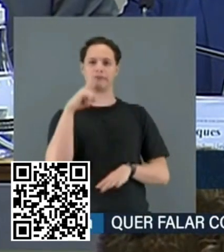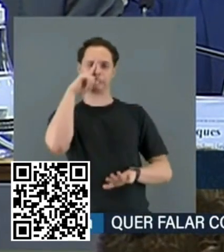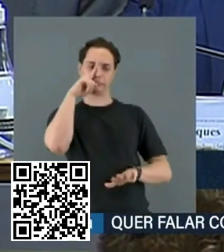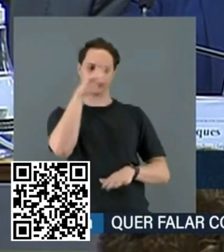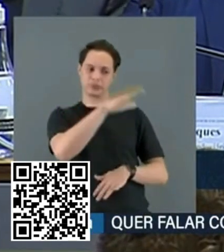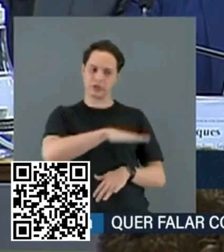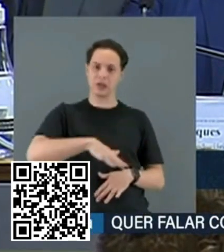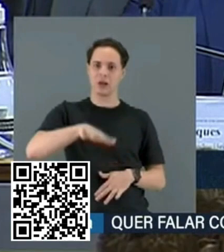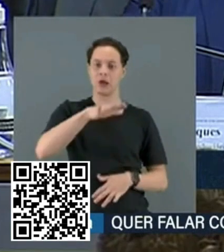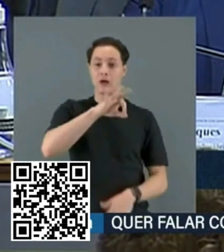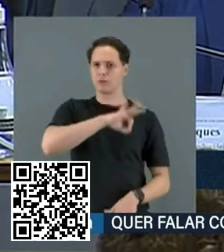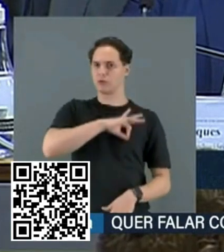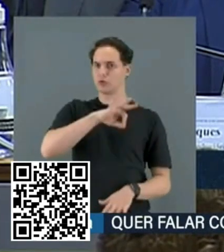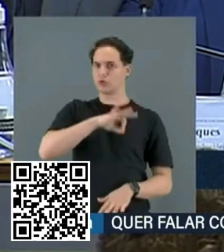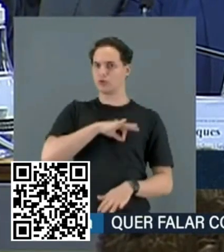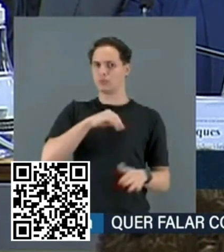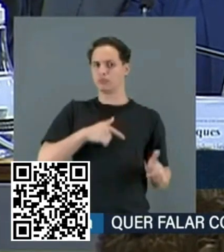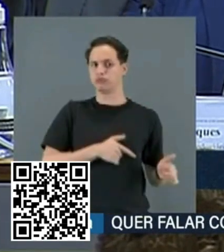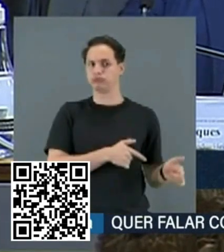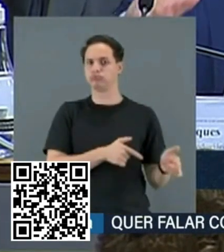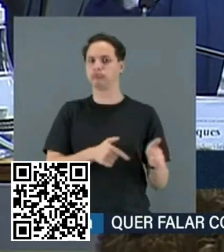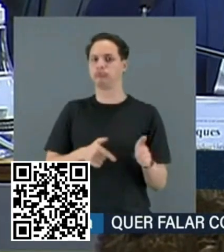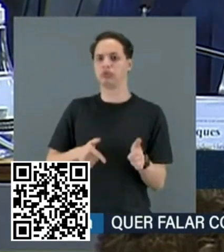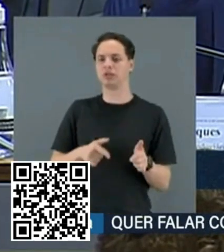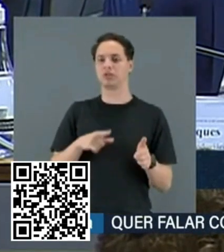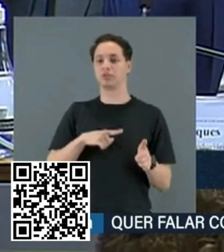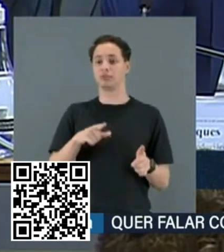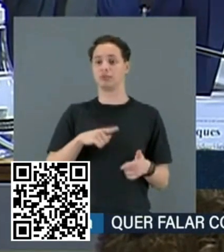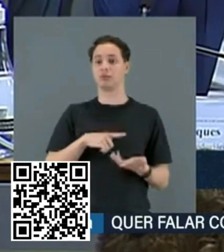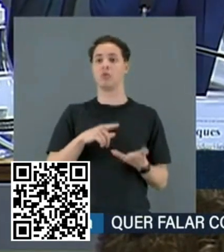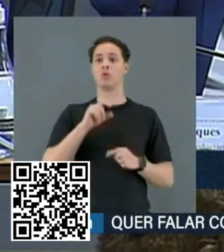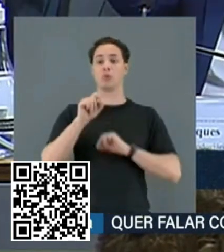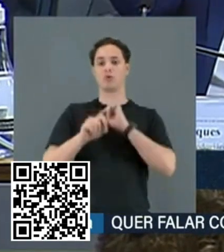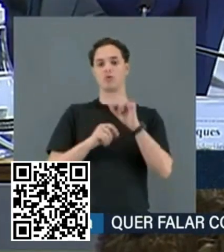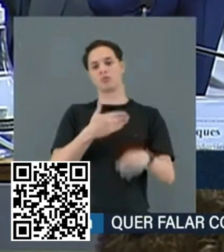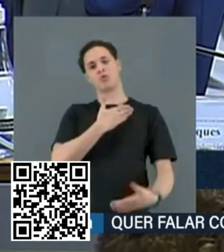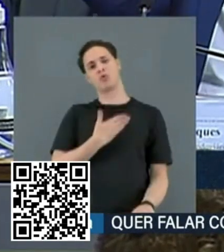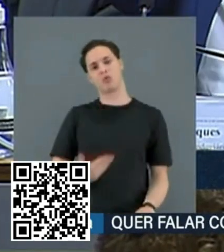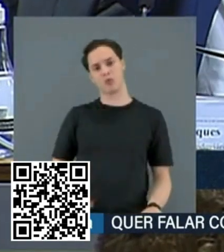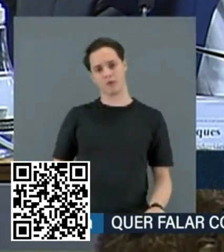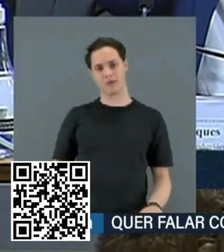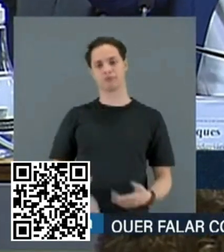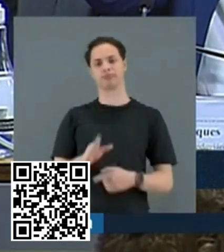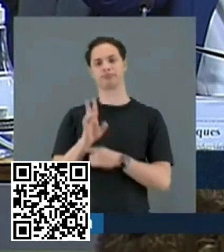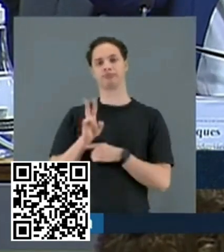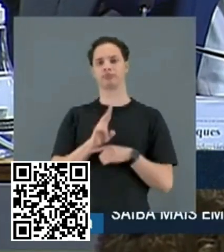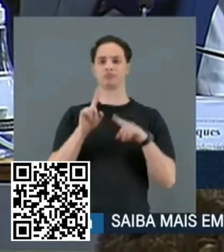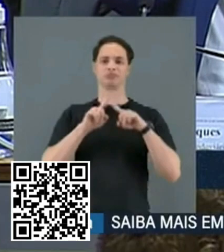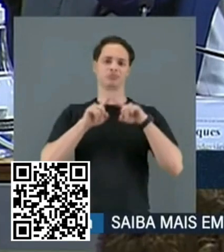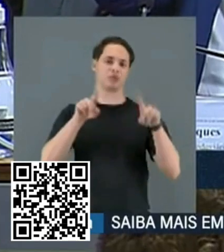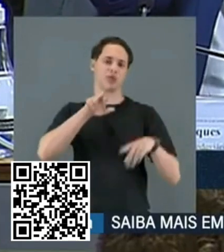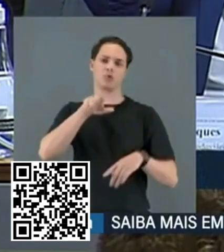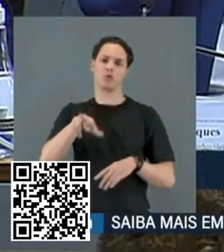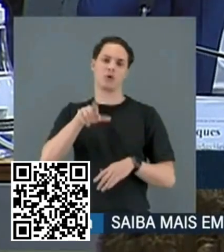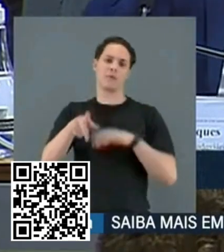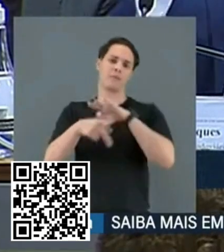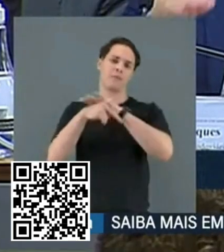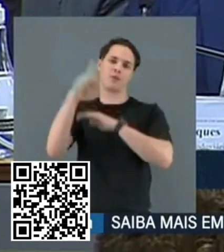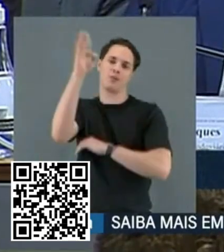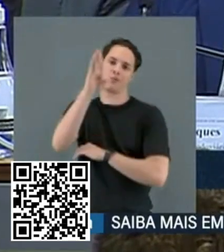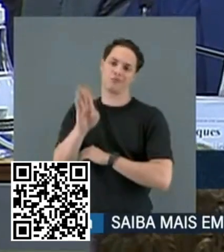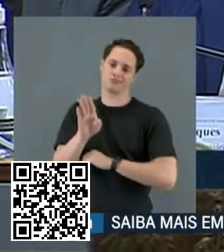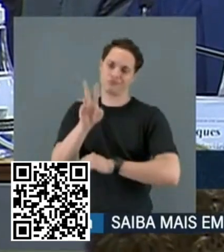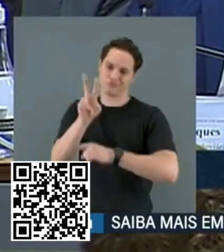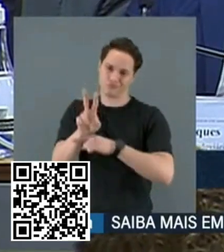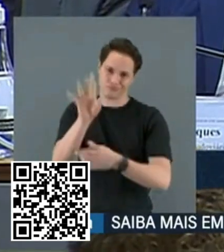de uma polícia fortemente armada que atende tão somente ao governante de plantão e não ao Estado brasileiro. De